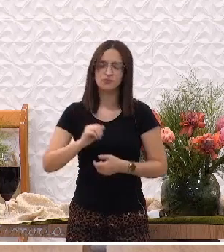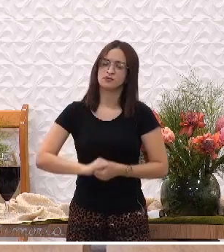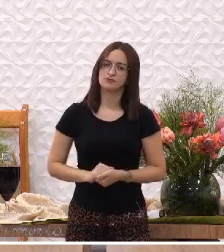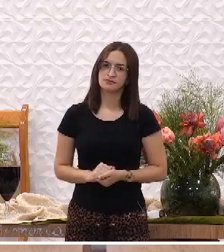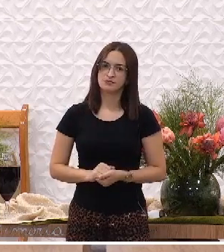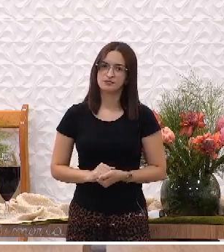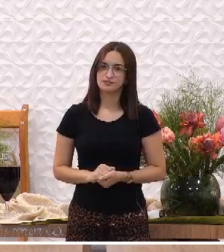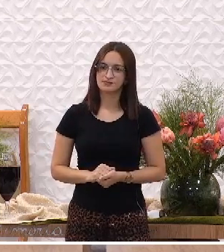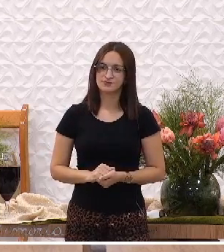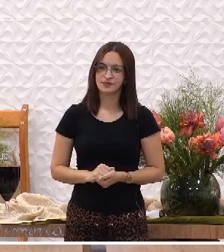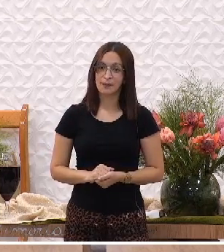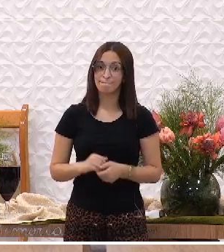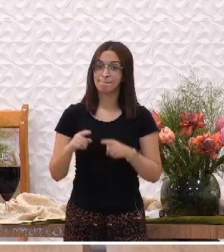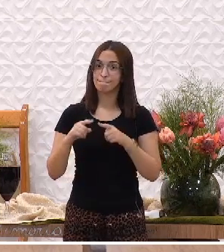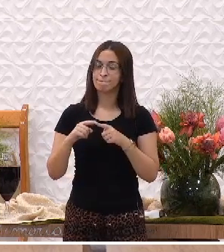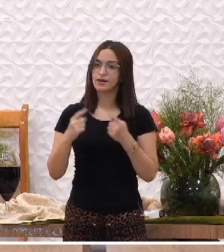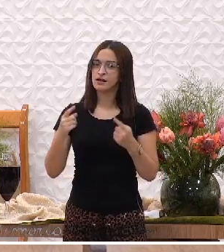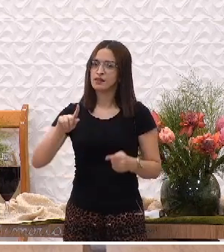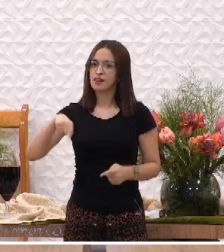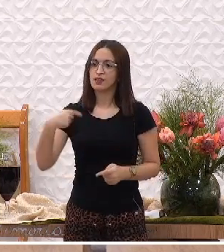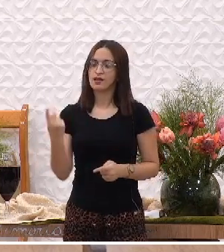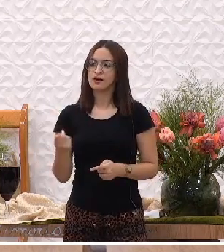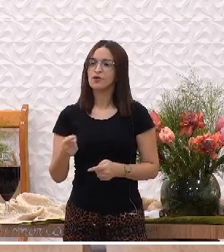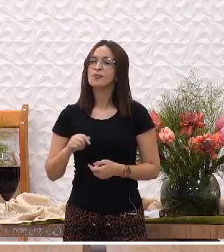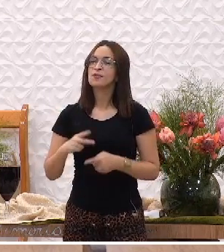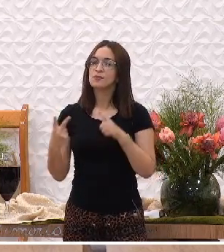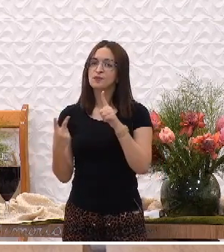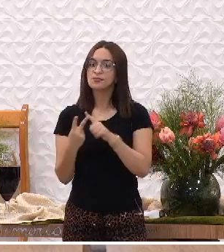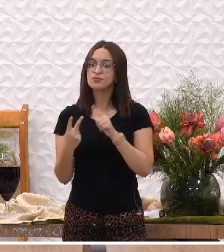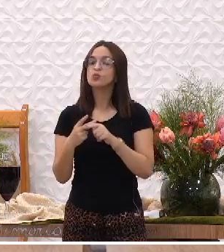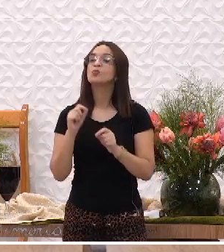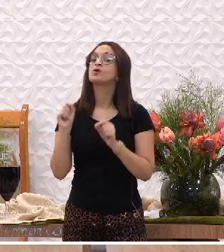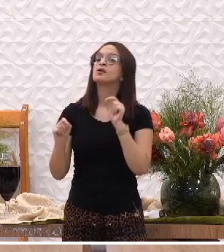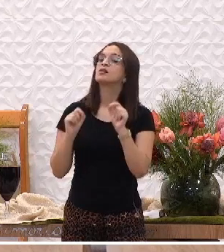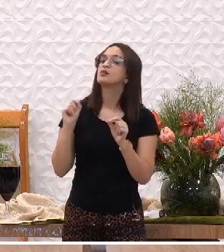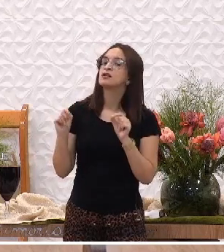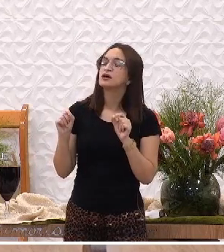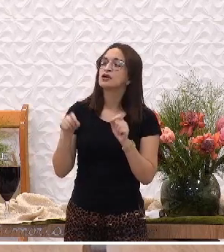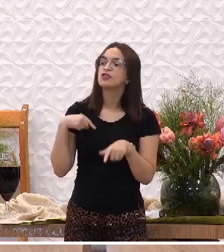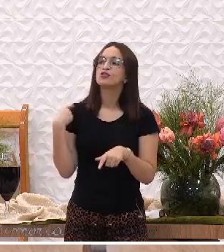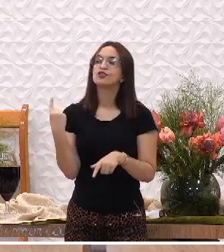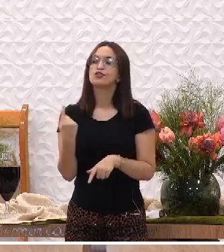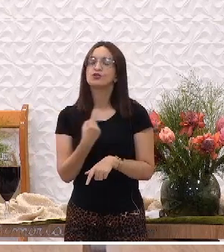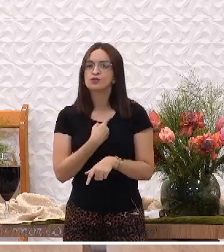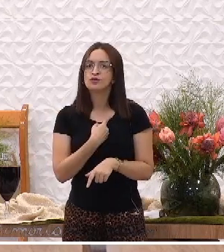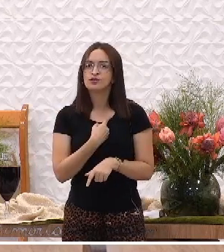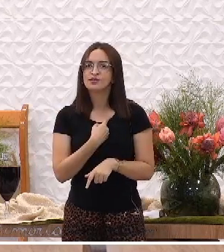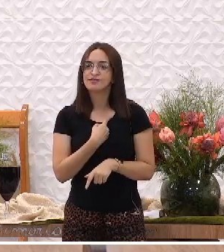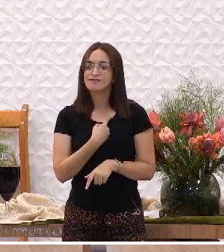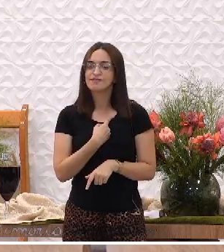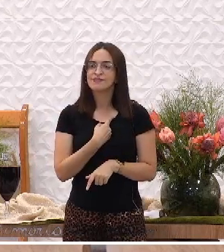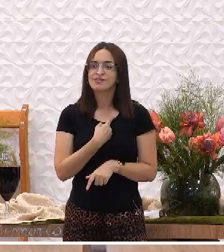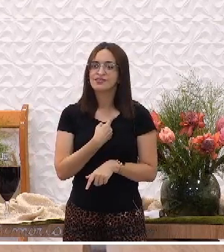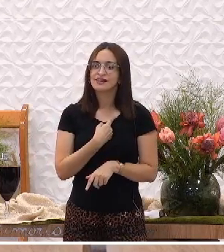E outra questão em relação aos sacramentos que pode surpreender alguns é o fato de que, para nós presbiterianos, Cristo